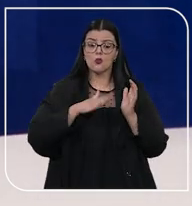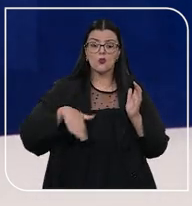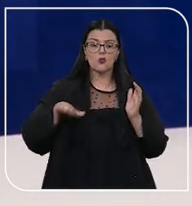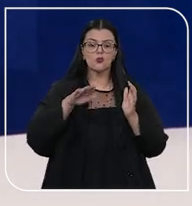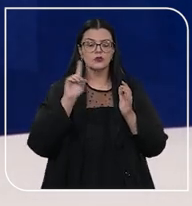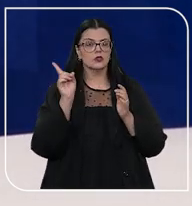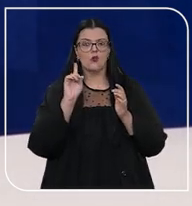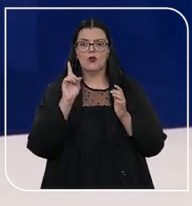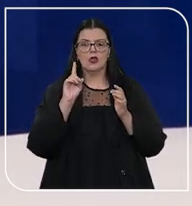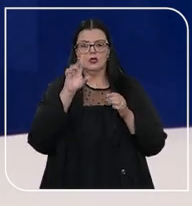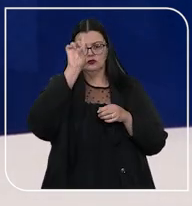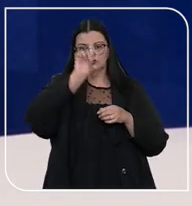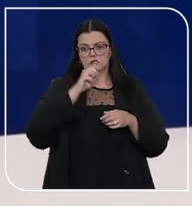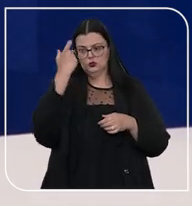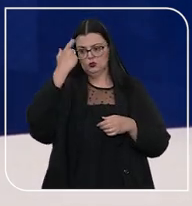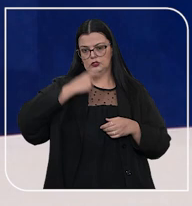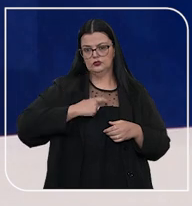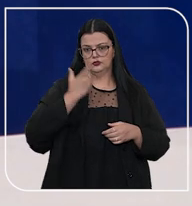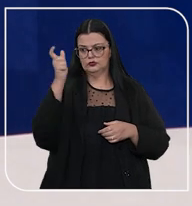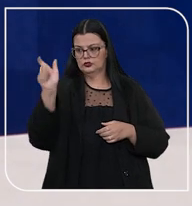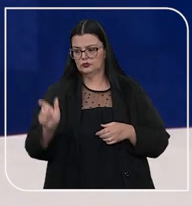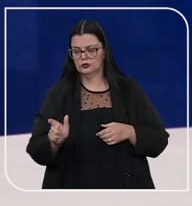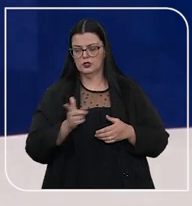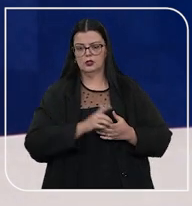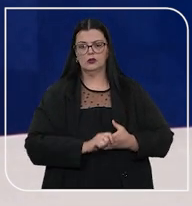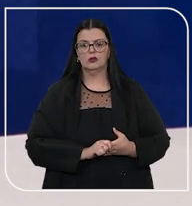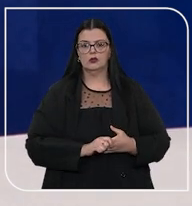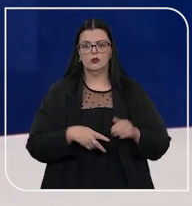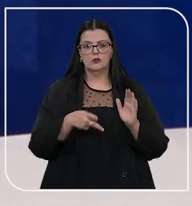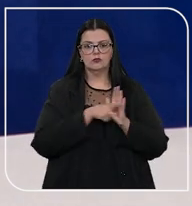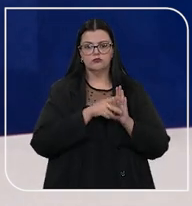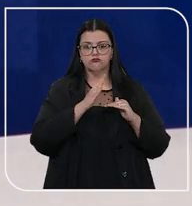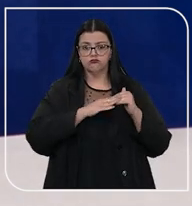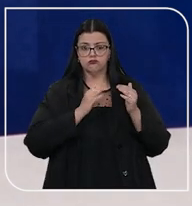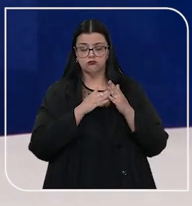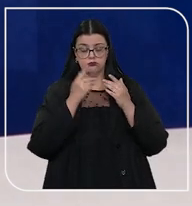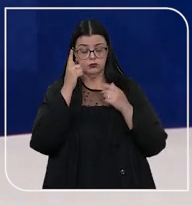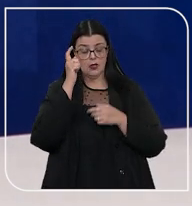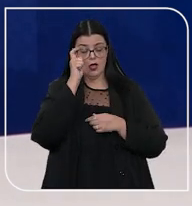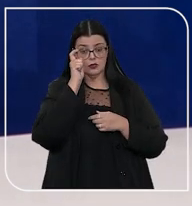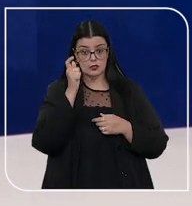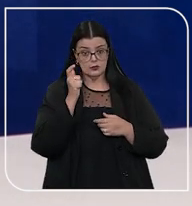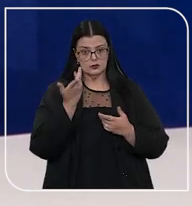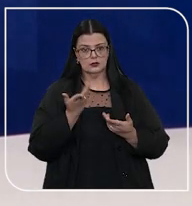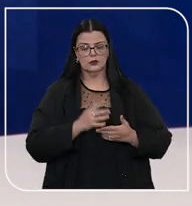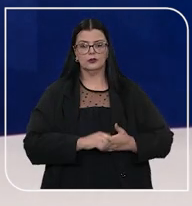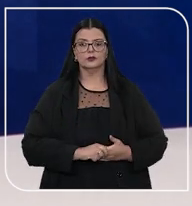coletivo, longe do direito individual que capitaneia as nossas atenções